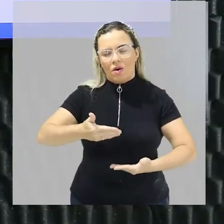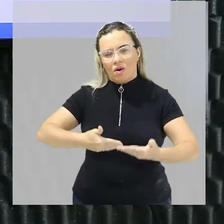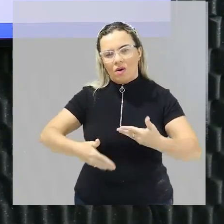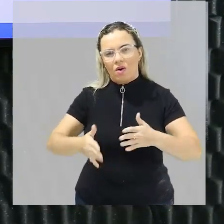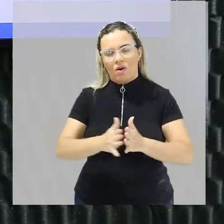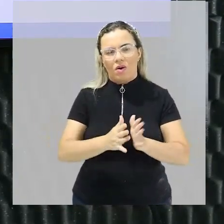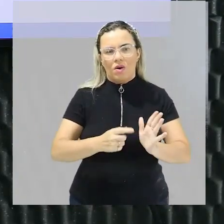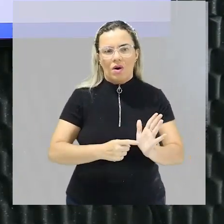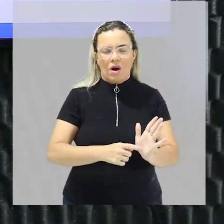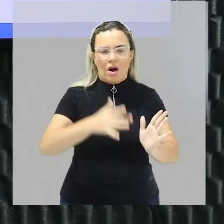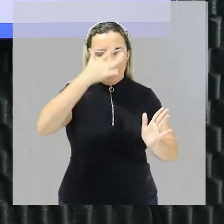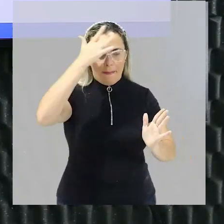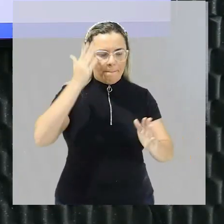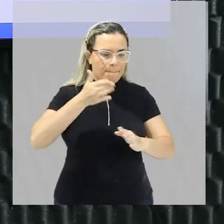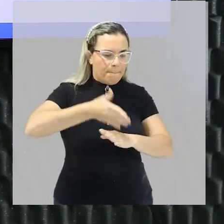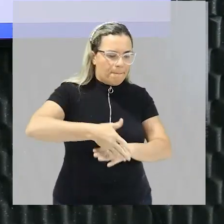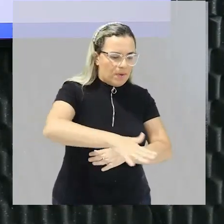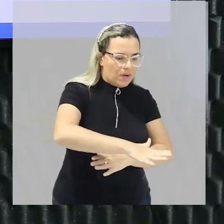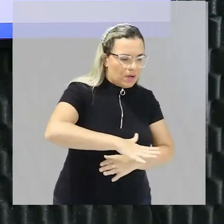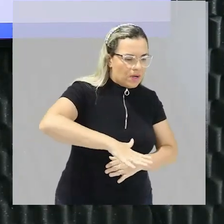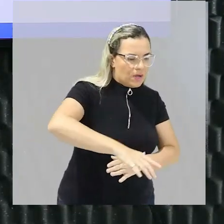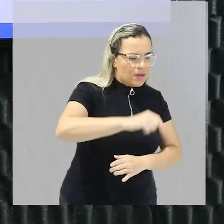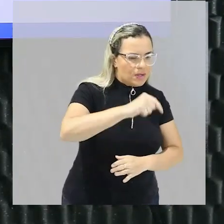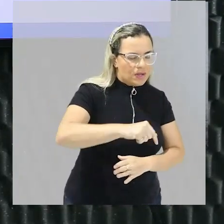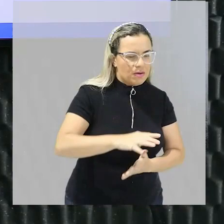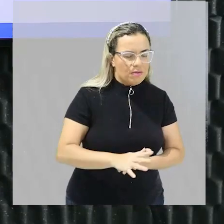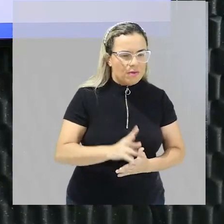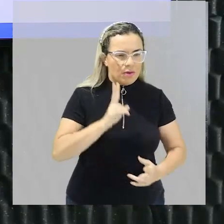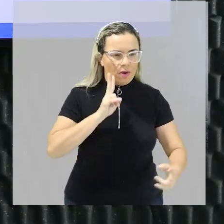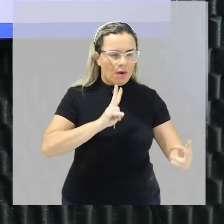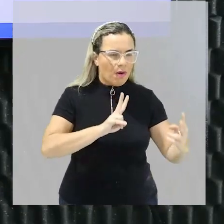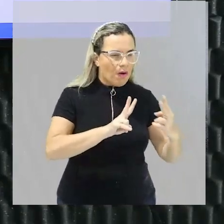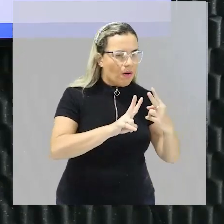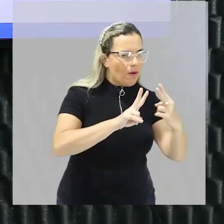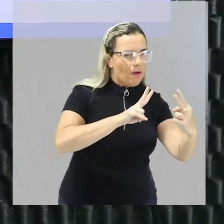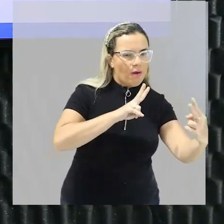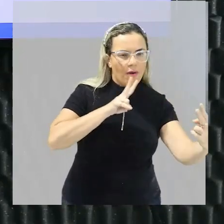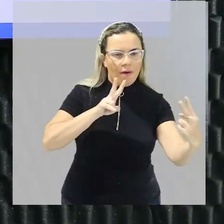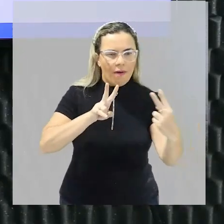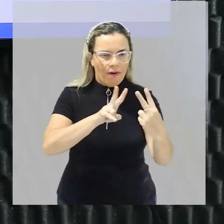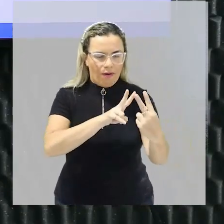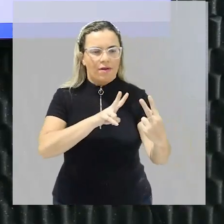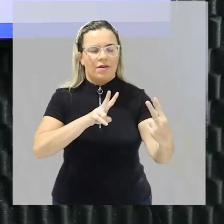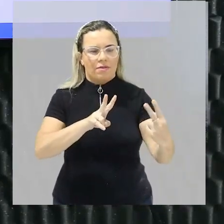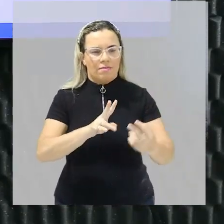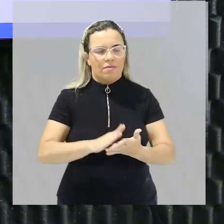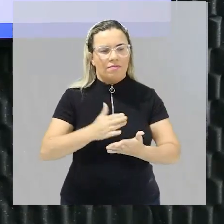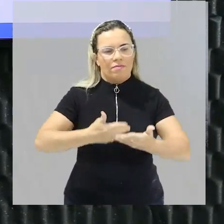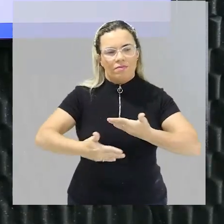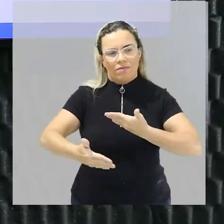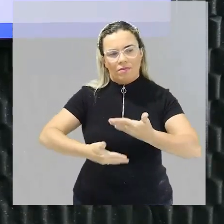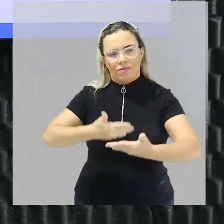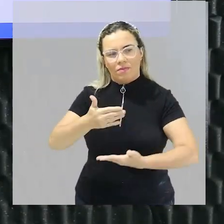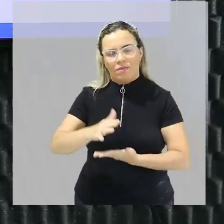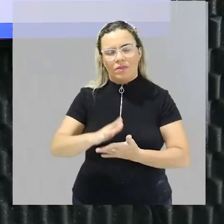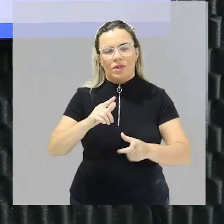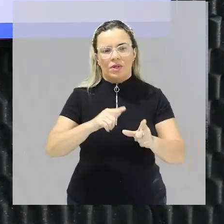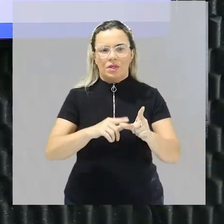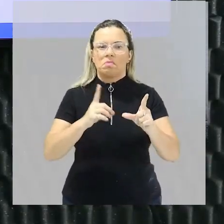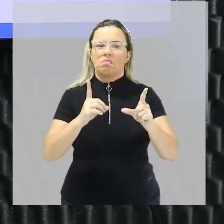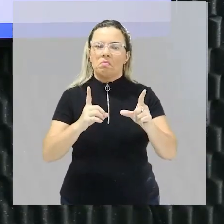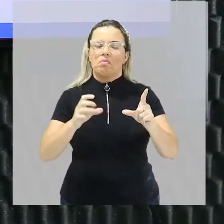trazer o espectador para dentro da obra para que ele participe, através da troca de olhares. A letra D mantém um padrão